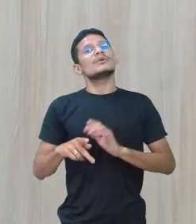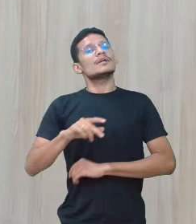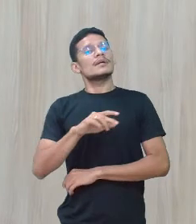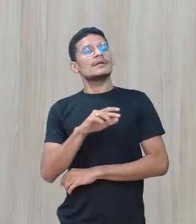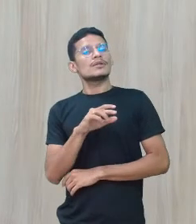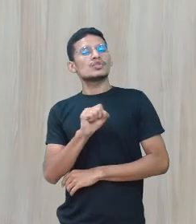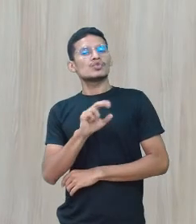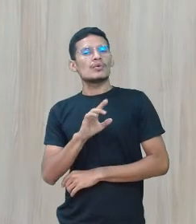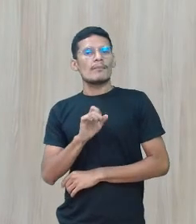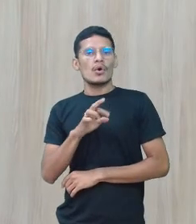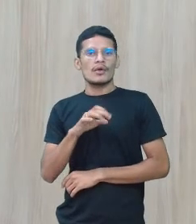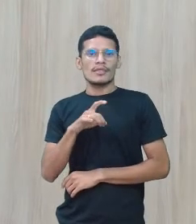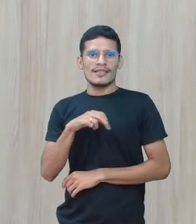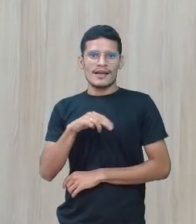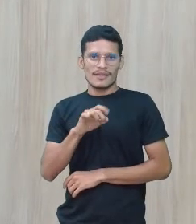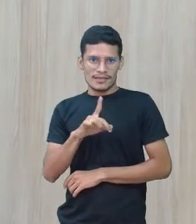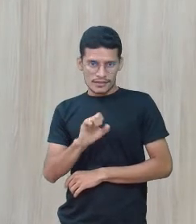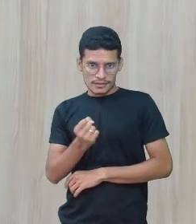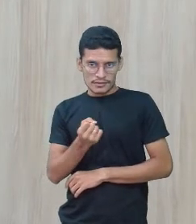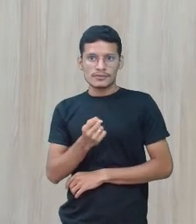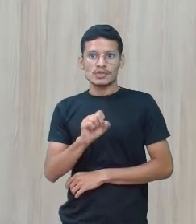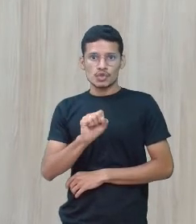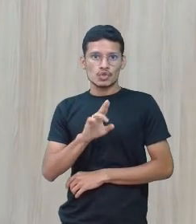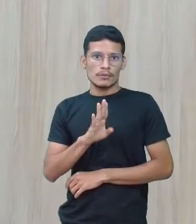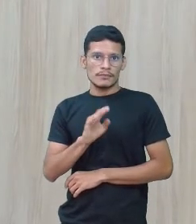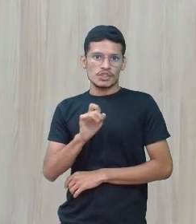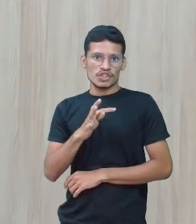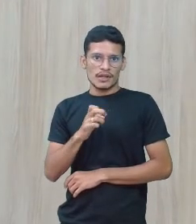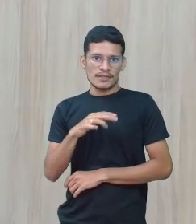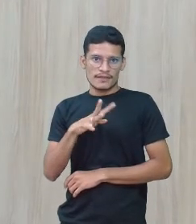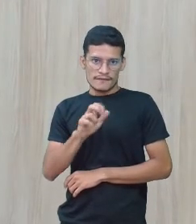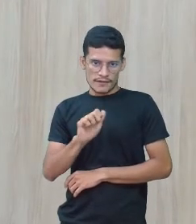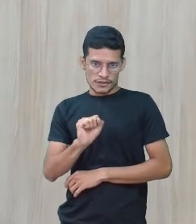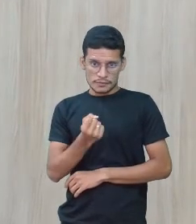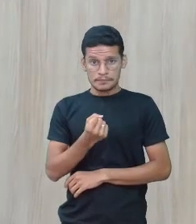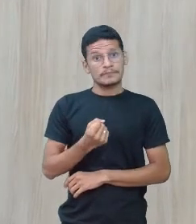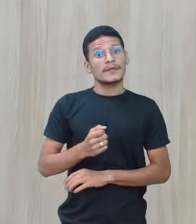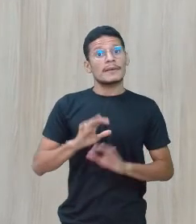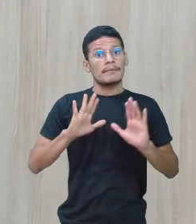substantivas, que são aquelas que possuem uma função de substantivo,